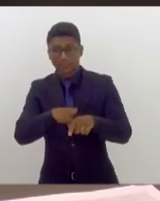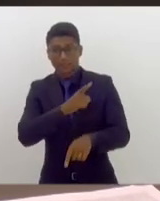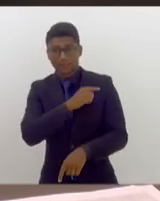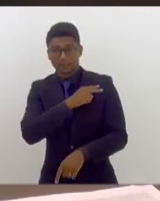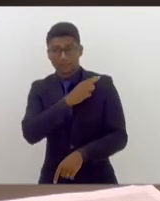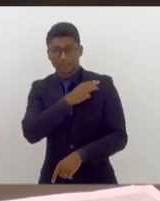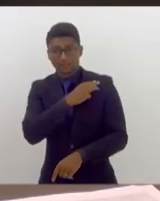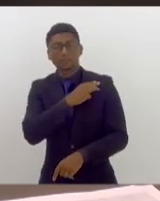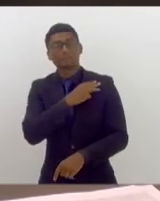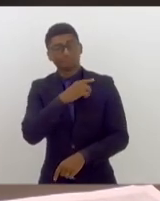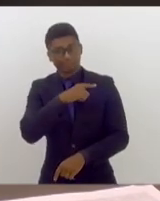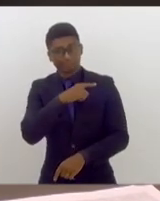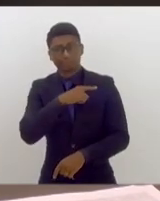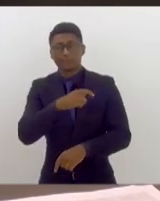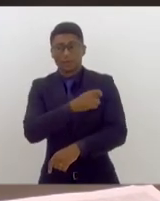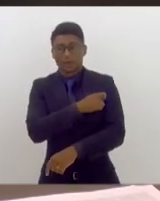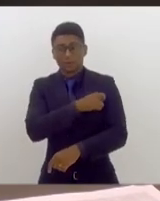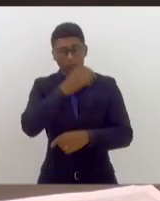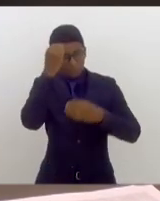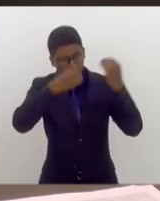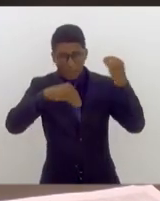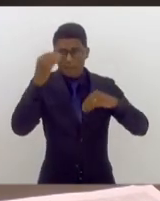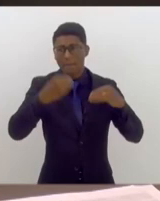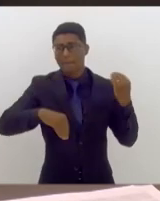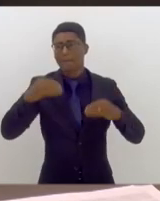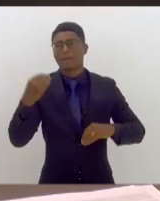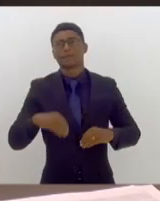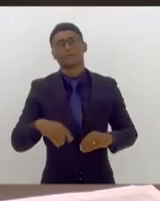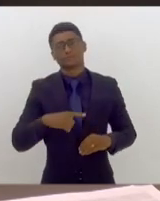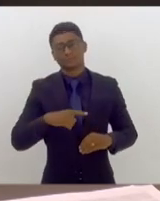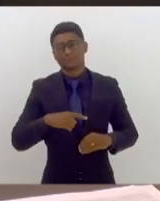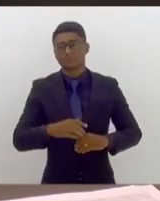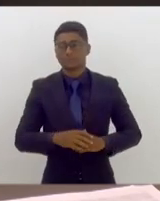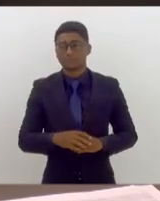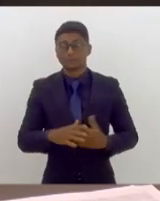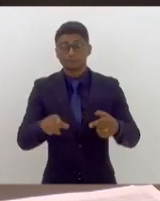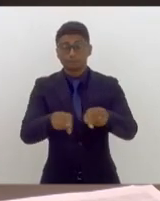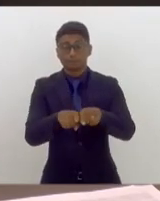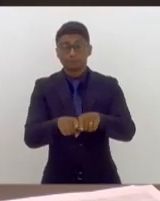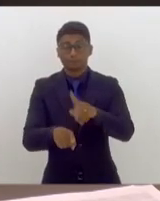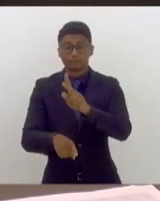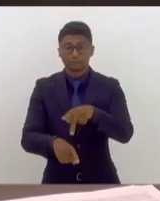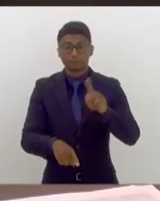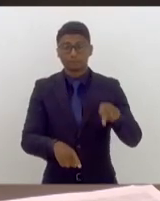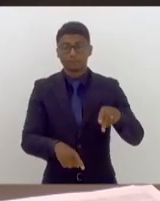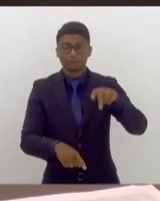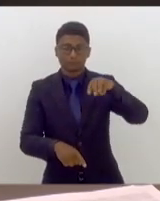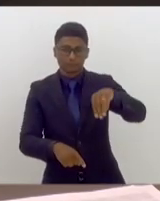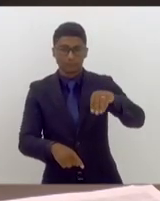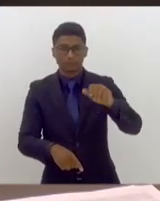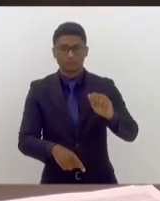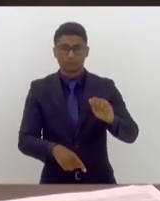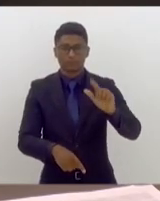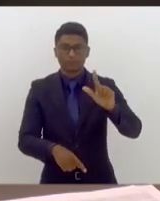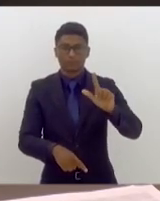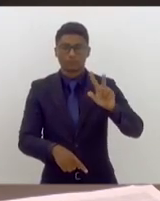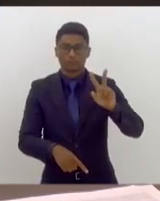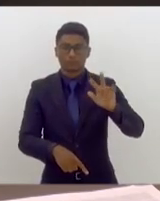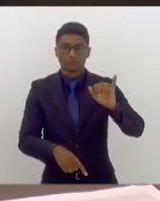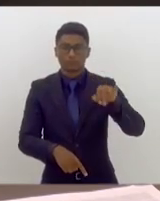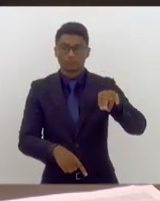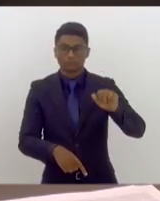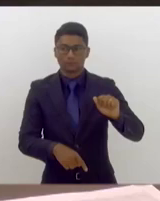Malvina brilhantemente colocando, né, essa falta de política através